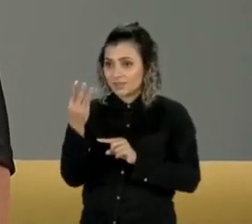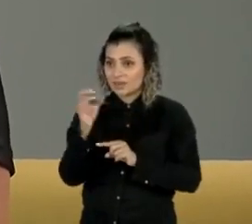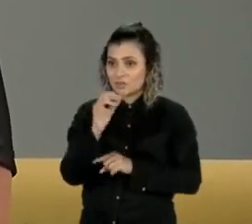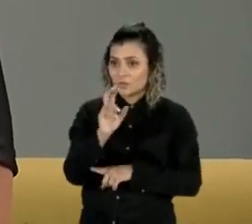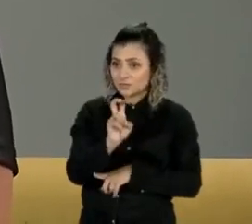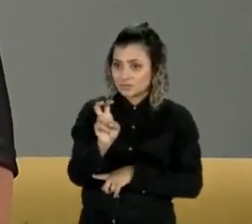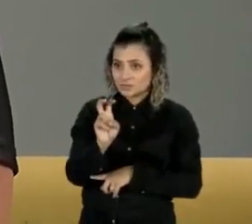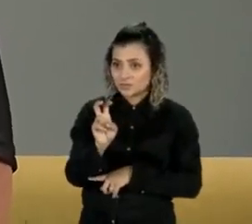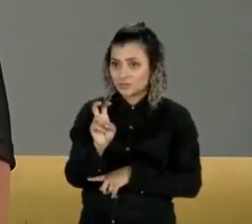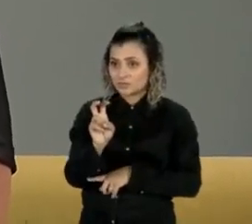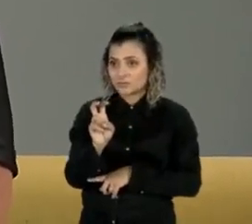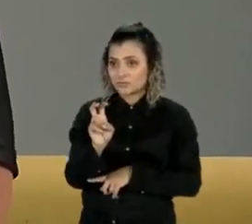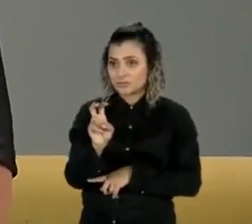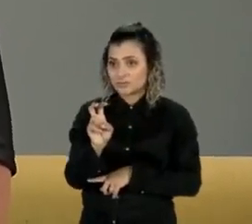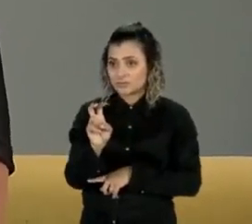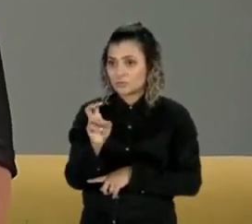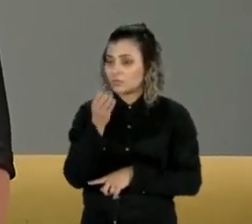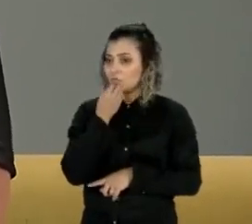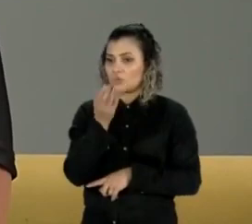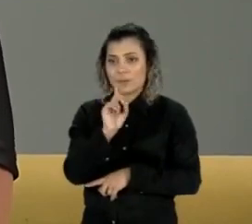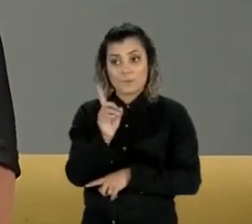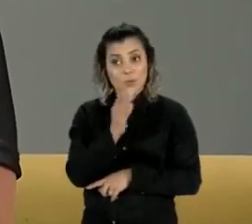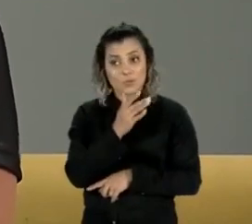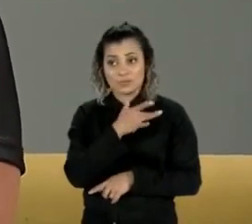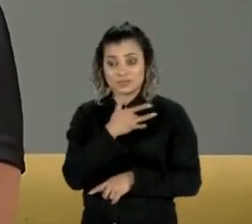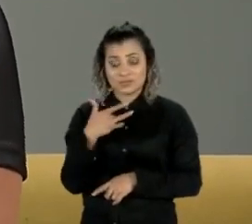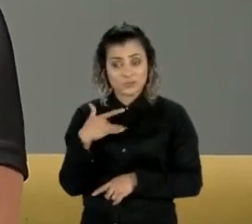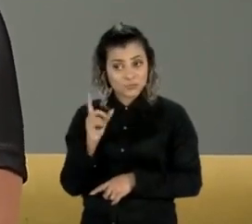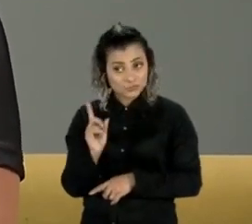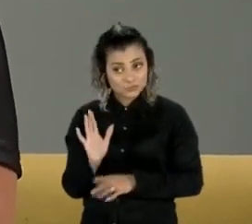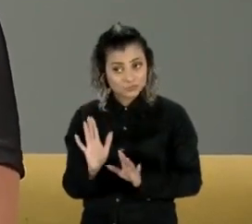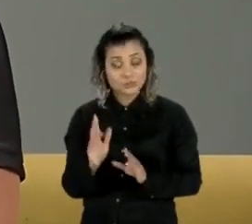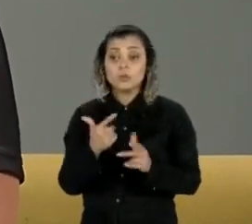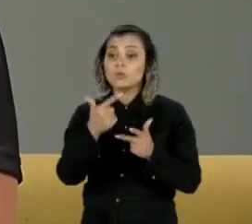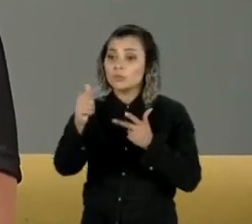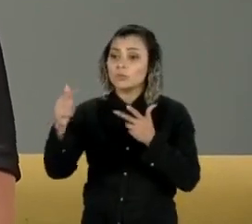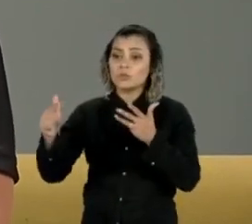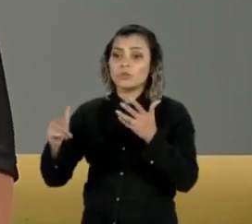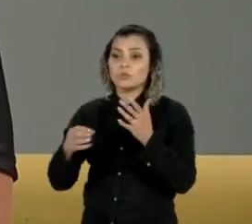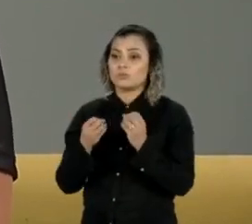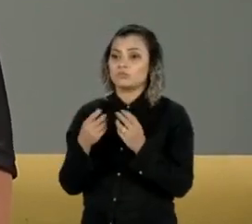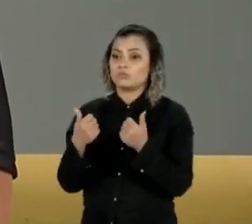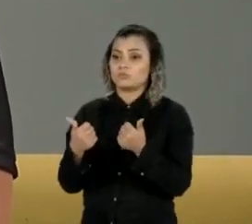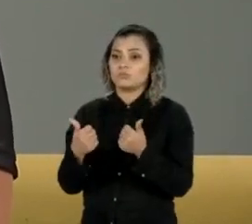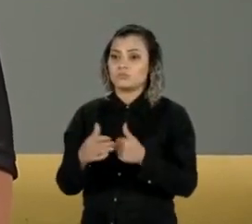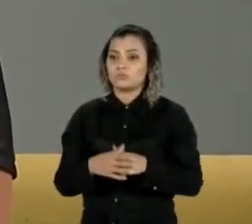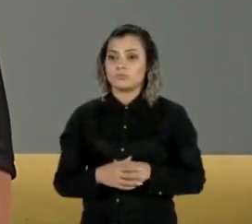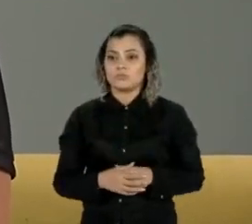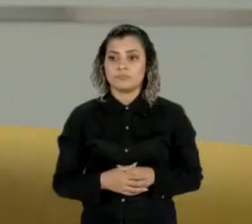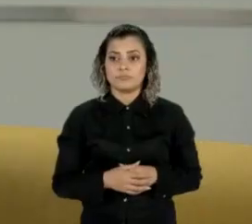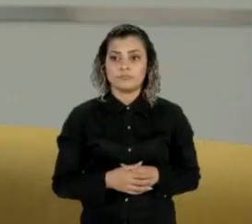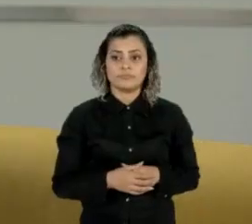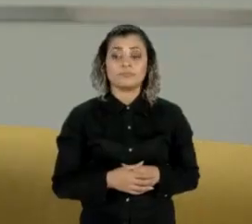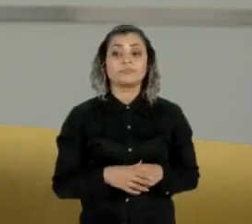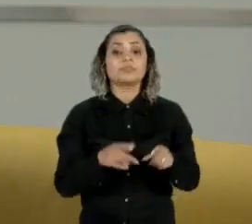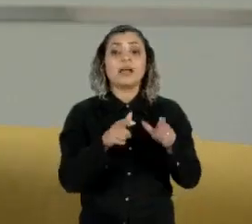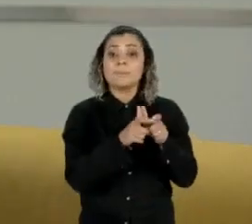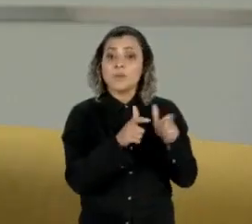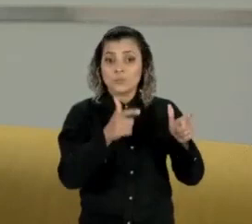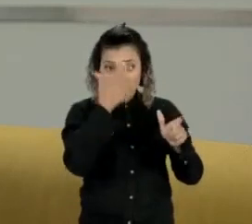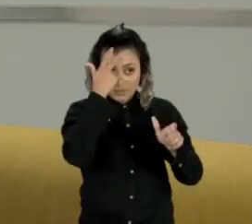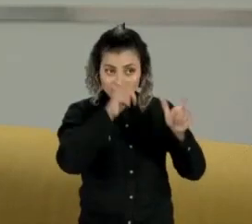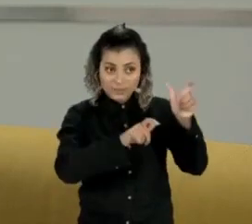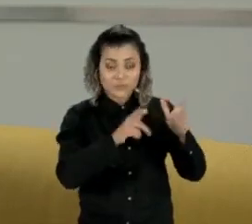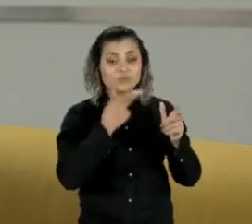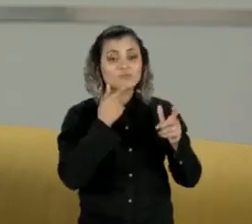5, ele não é bom para consumo. O restante está ok. E de maneira geral, as pessoas, a gente fala